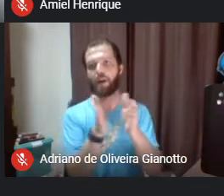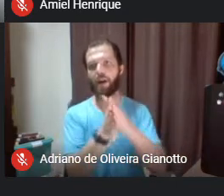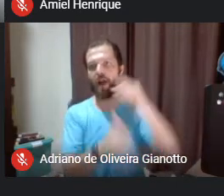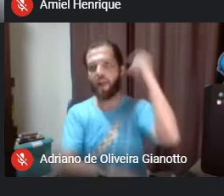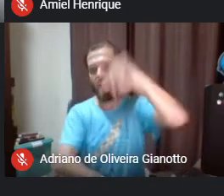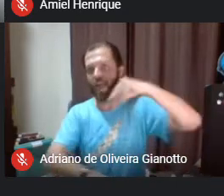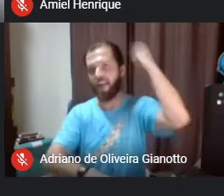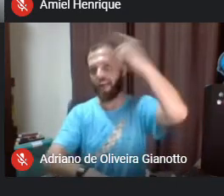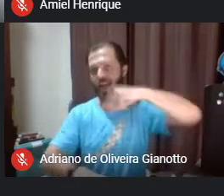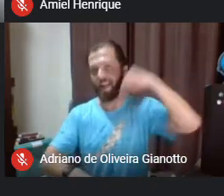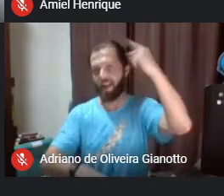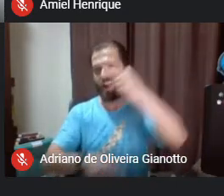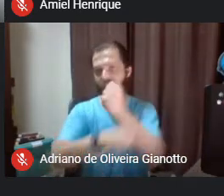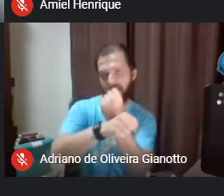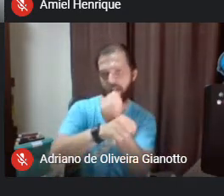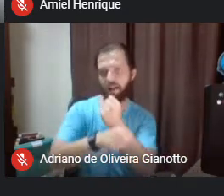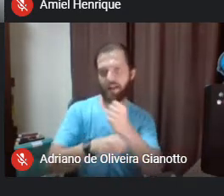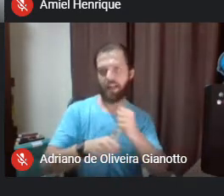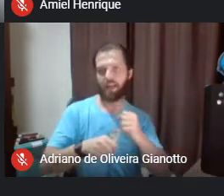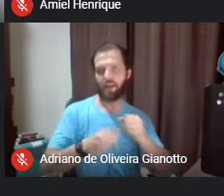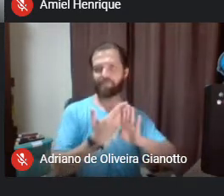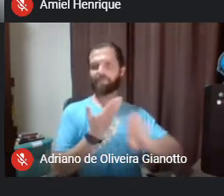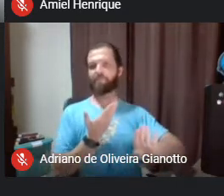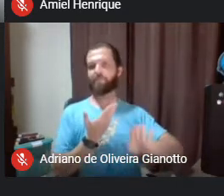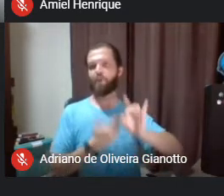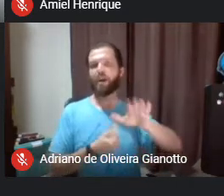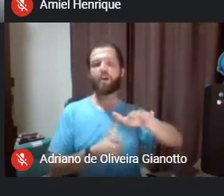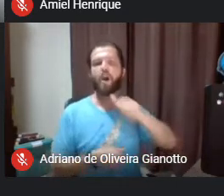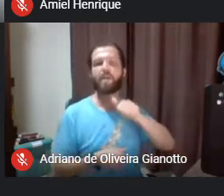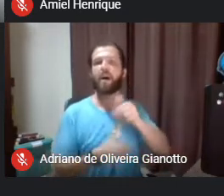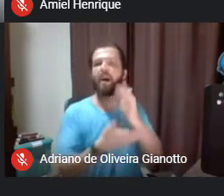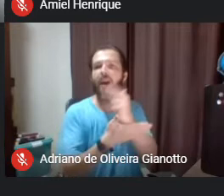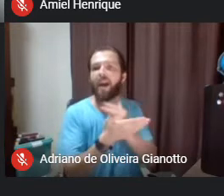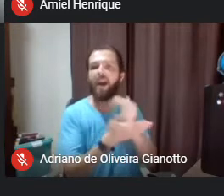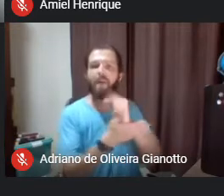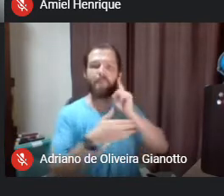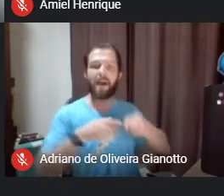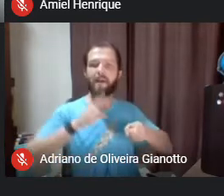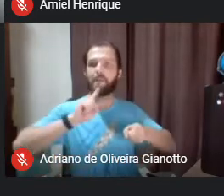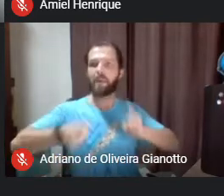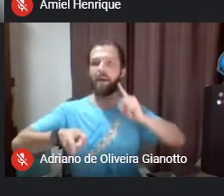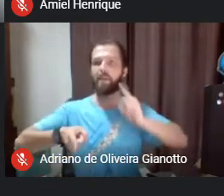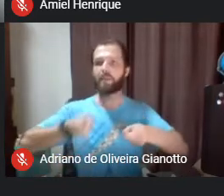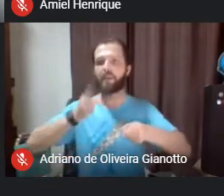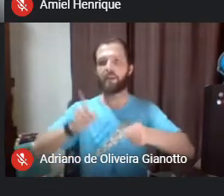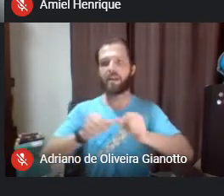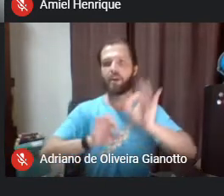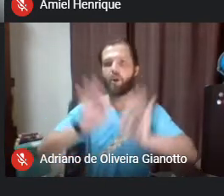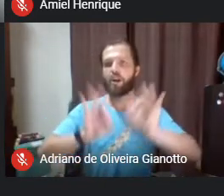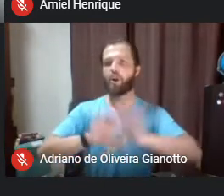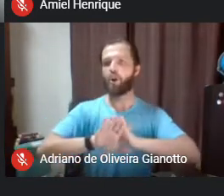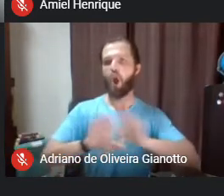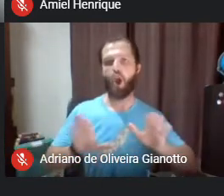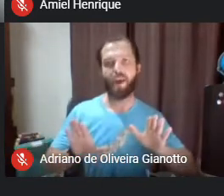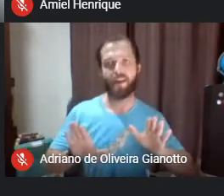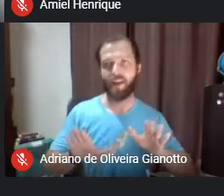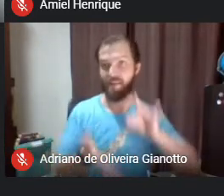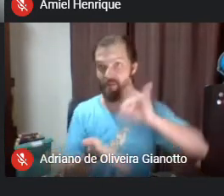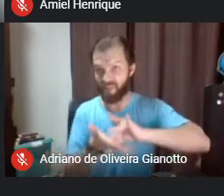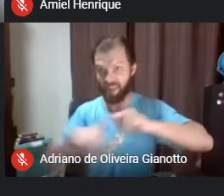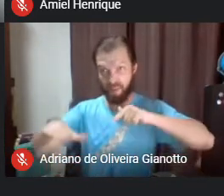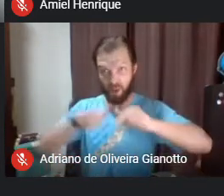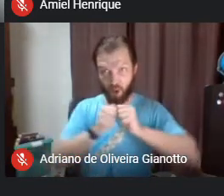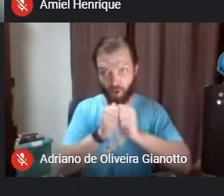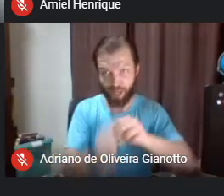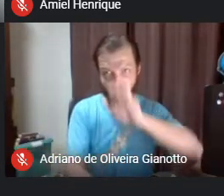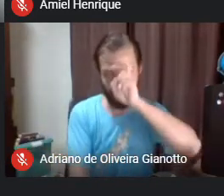uma pessoa que fazia parte ali do mesmo Israel. Parecia um escravo, era açoitado, enfim. Muitas pessoas